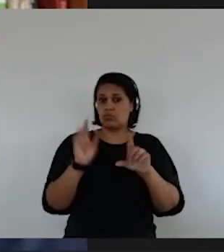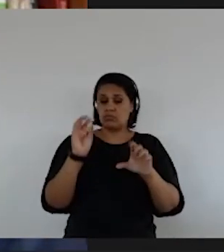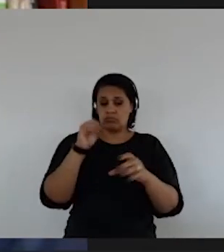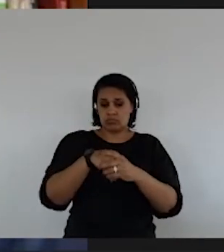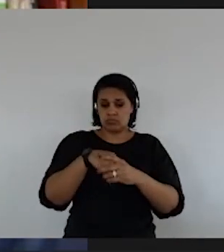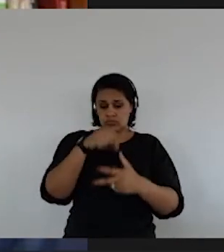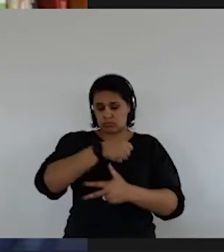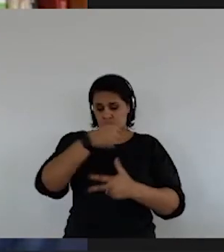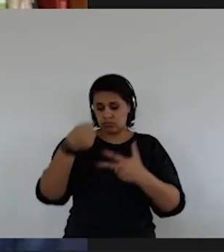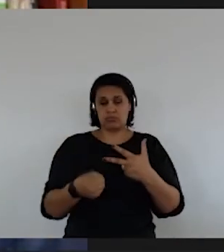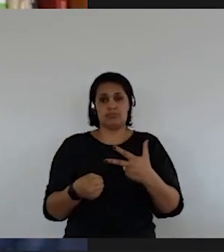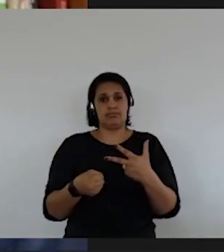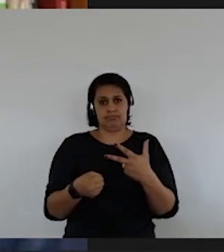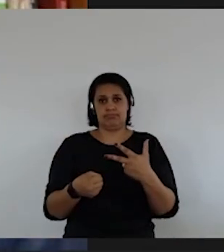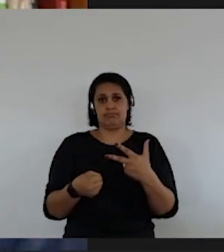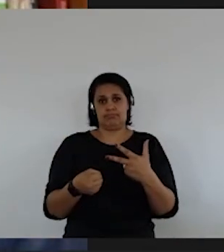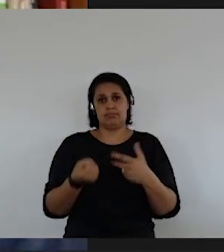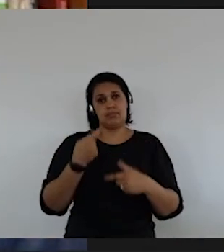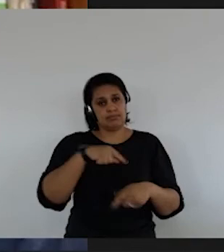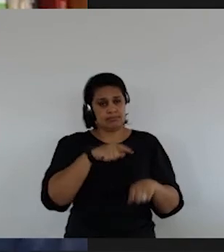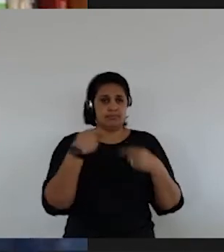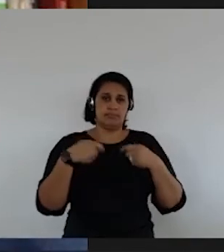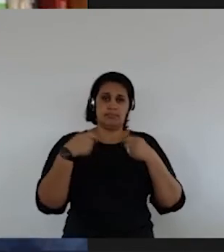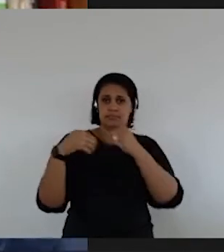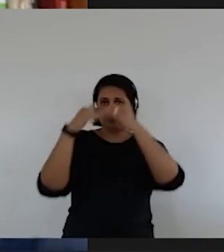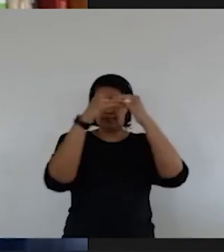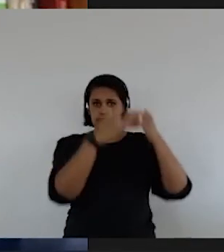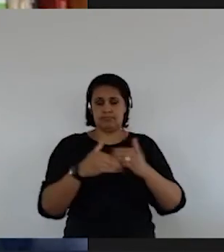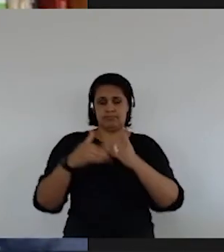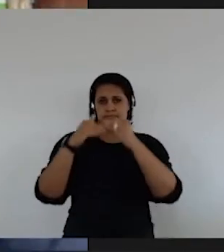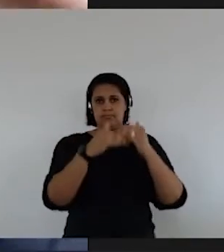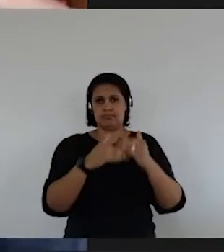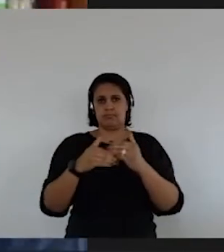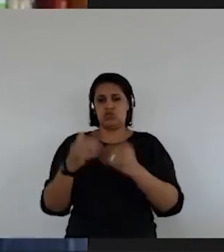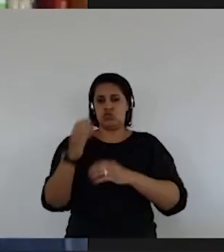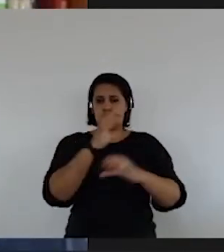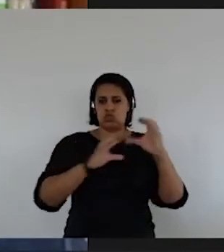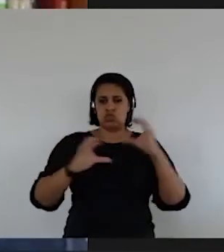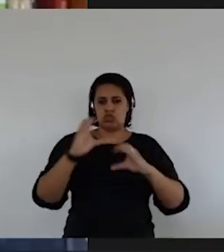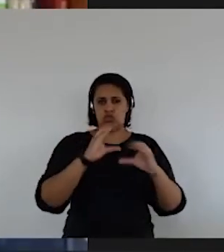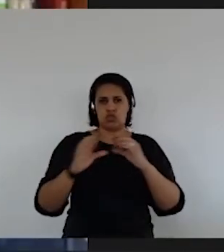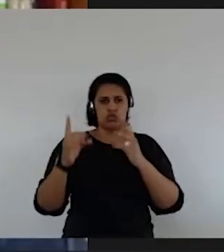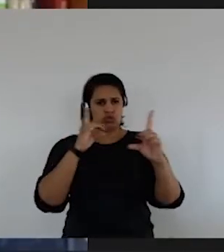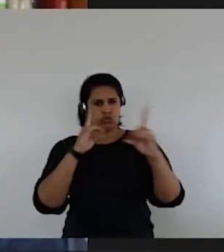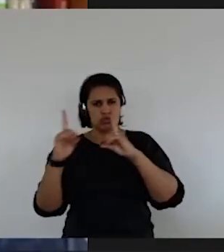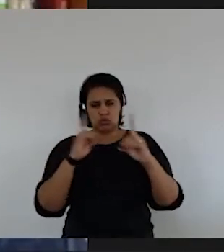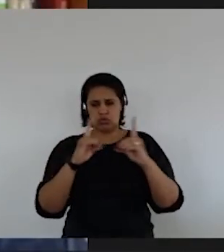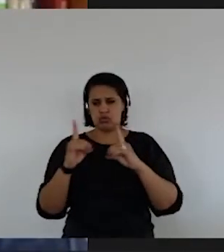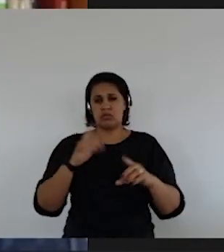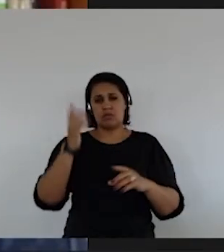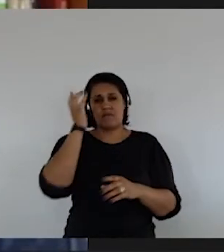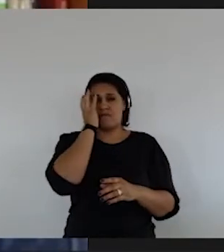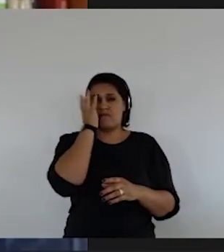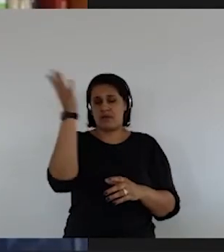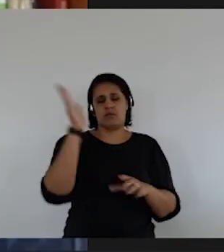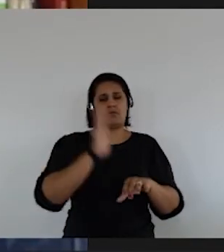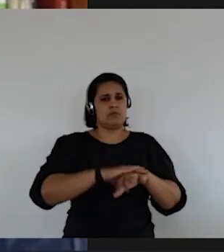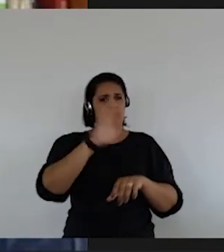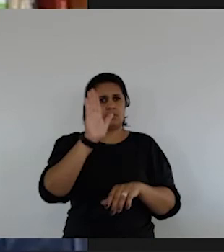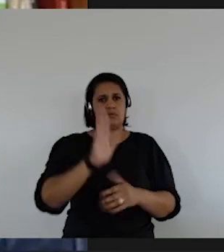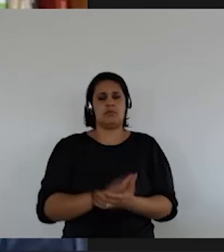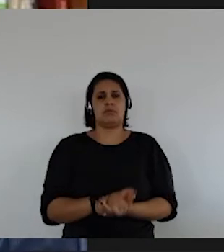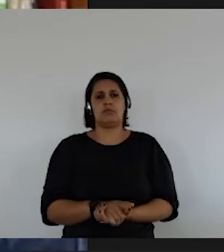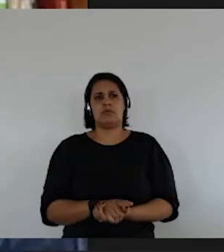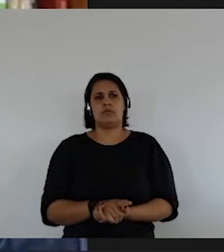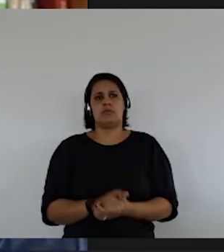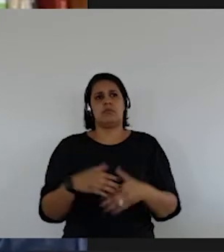o que seria ideal termos um sistema compatível de diálogo, o que facilitaria demais.